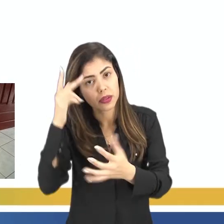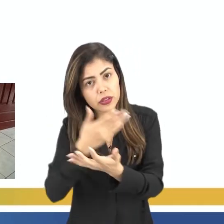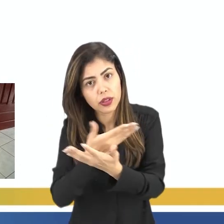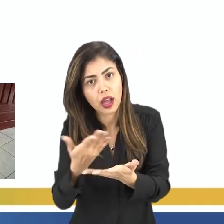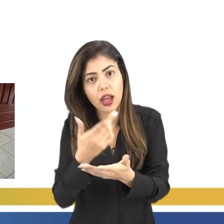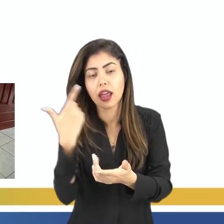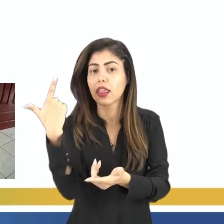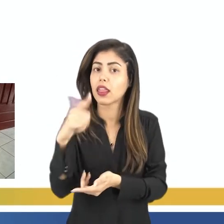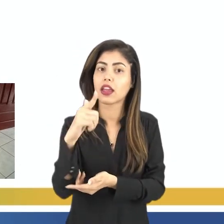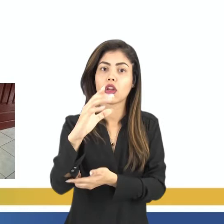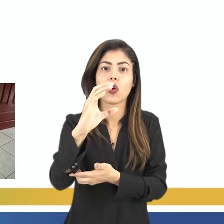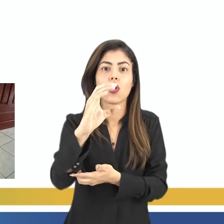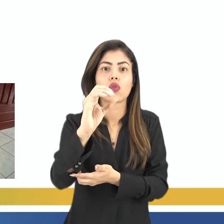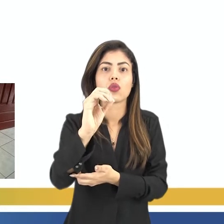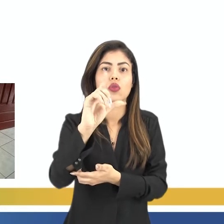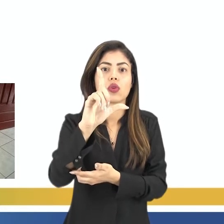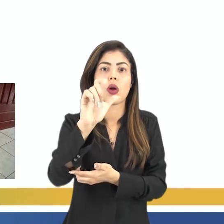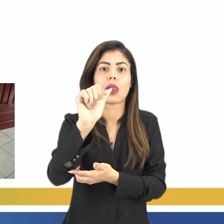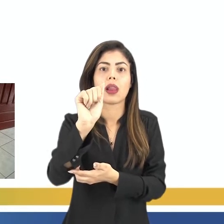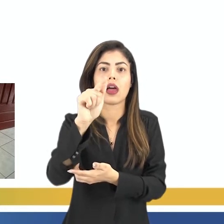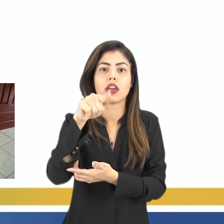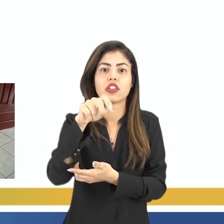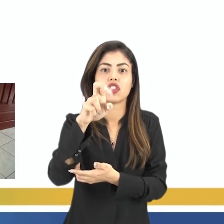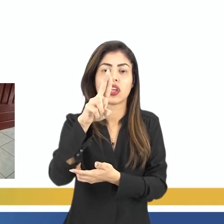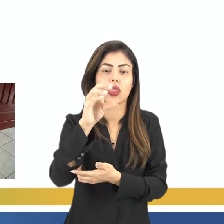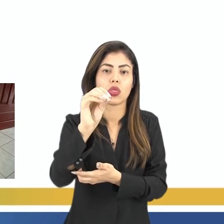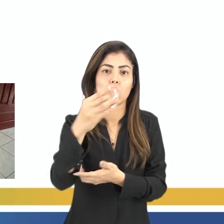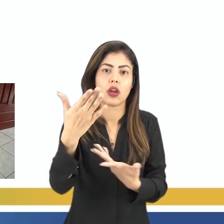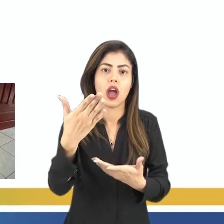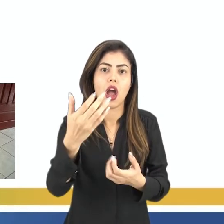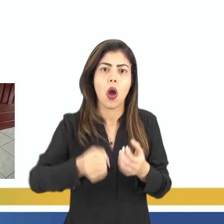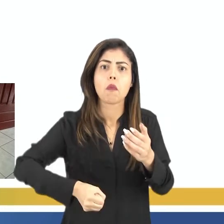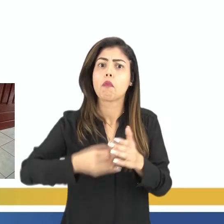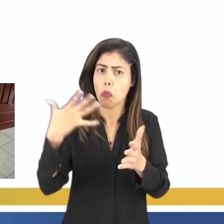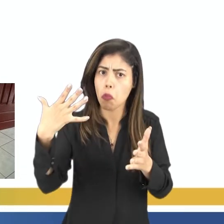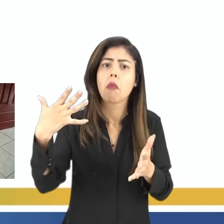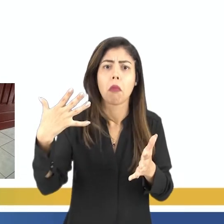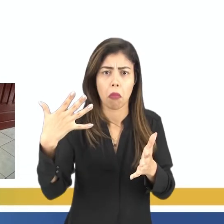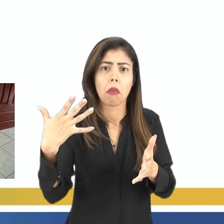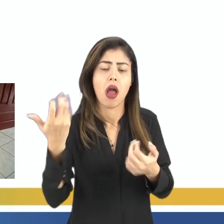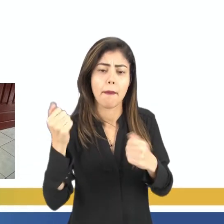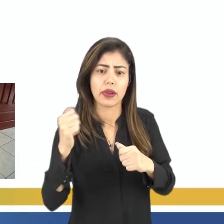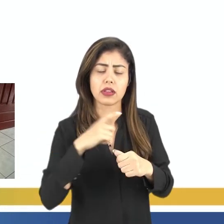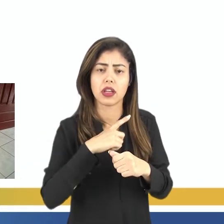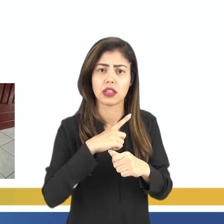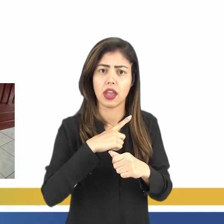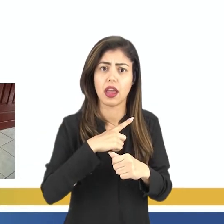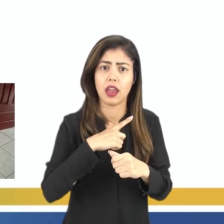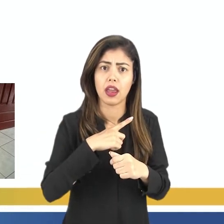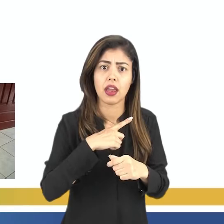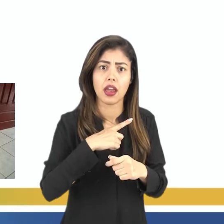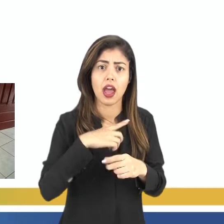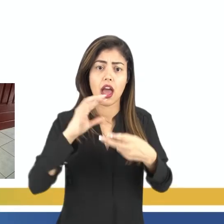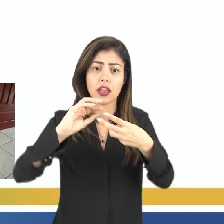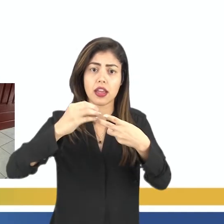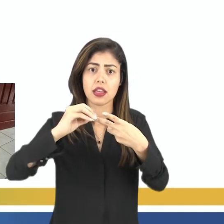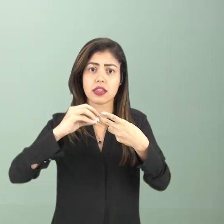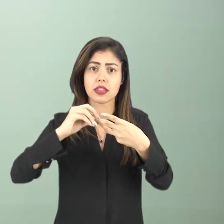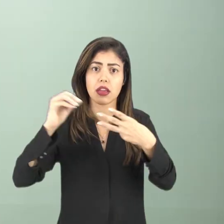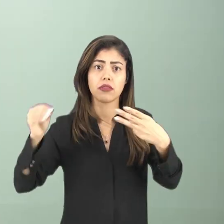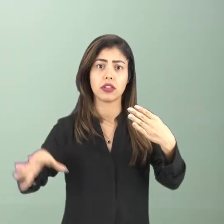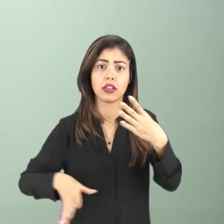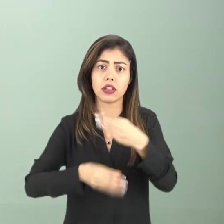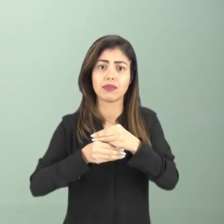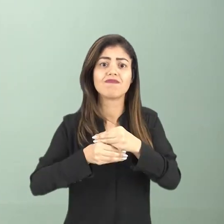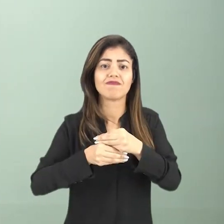não produzem colágeno numa quantidade suficiente para fazer com que essas células fiquem todas aderidas e